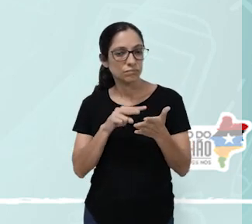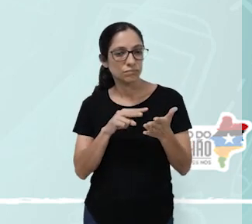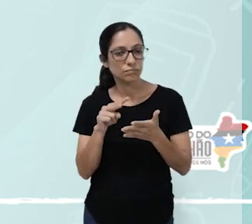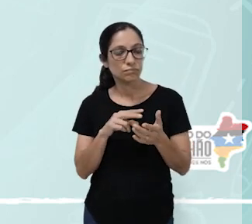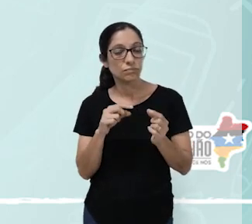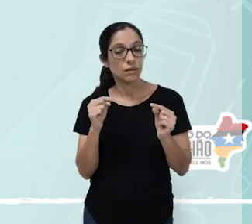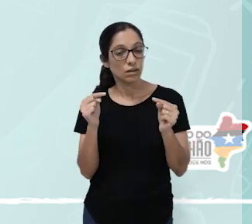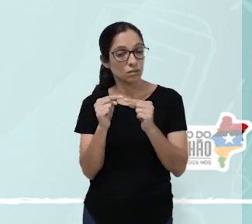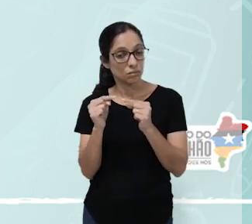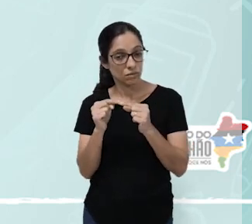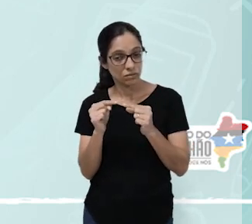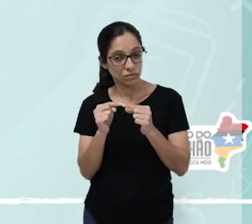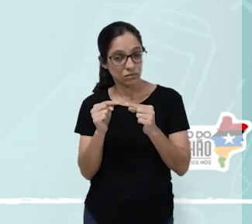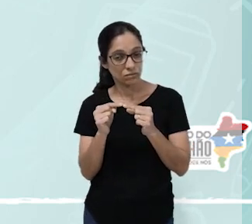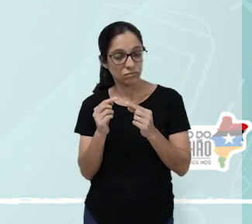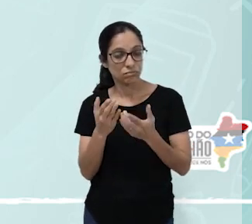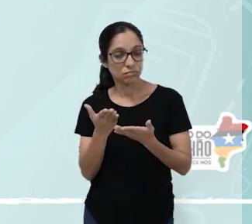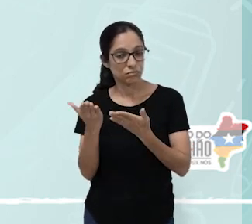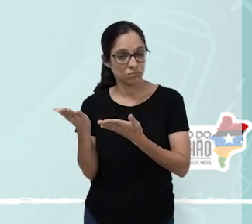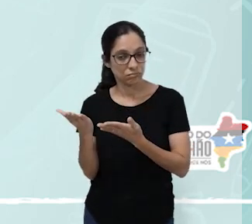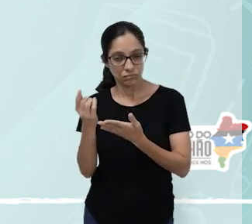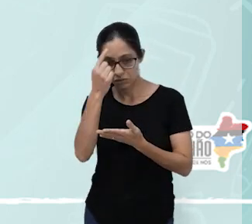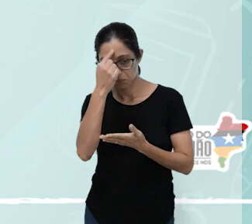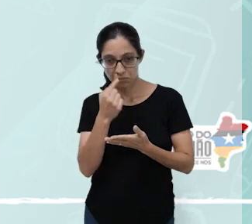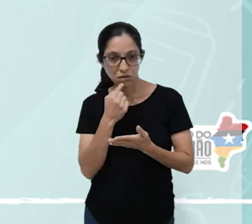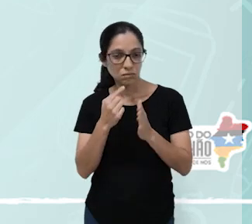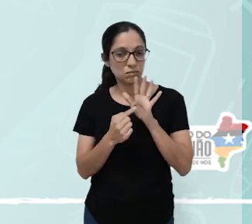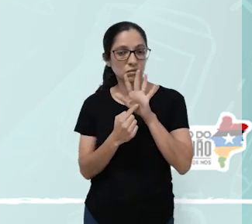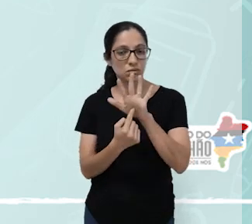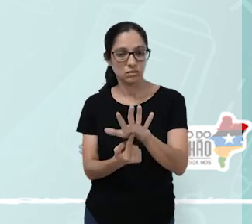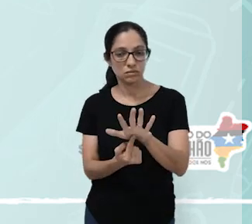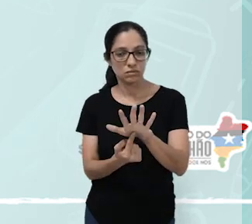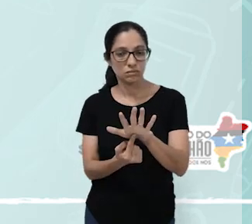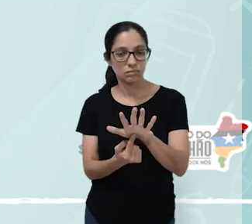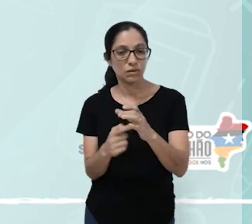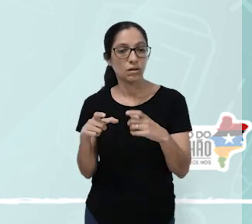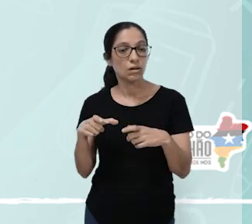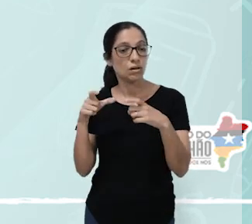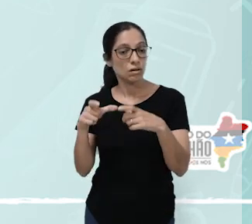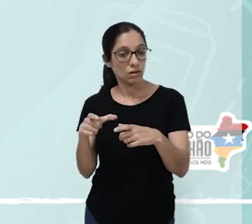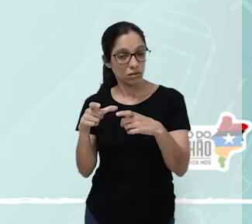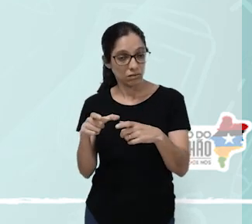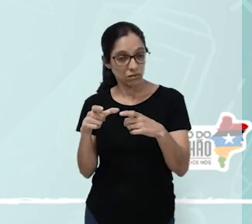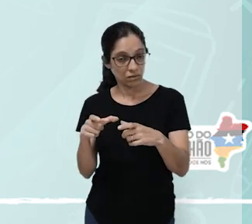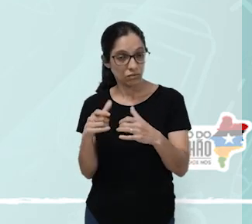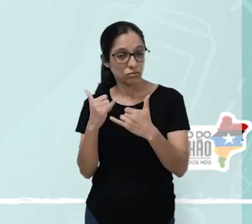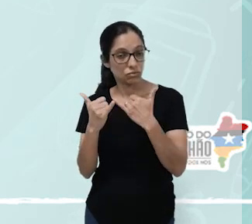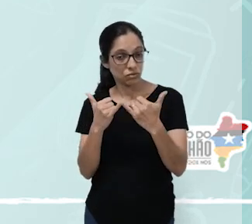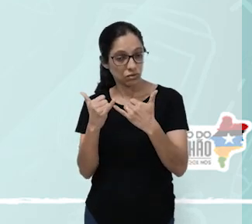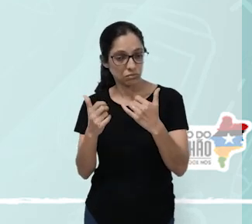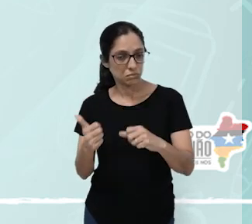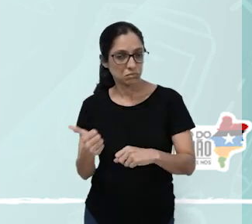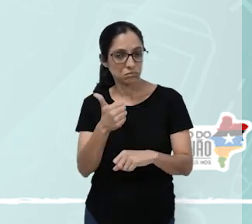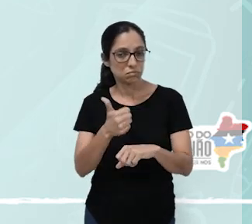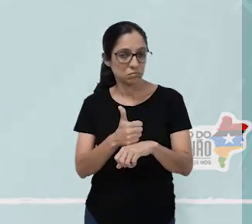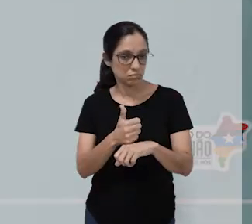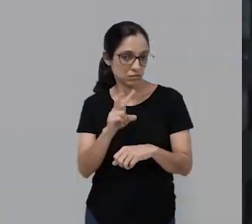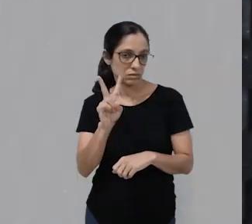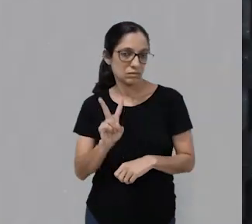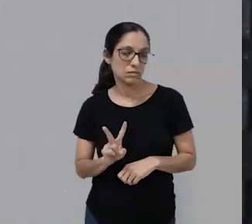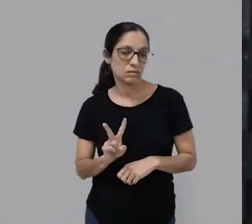com a Badminton House. Está aqui a imagem para vocês, ó. Local que supostamente foi jogado pela primeira